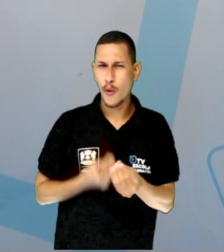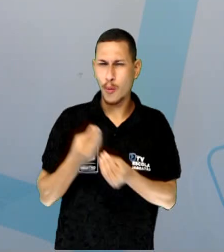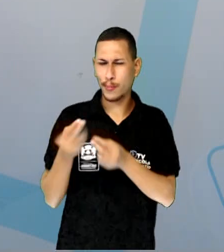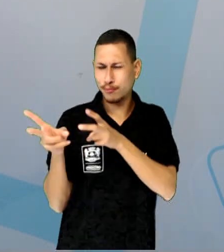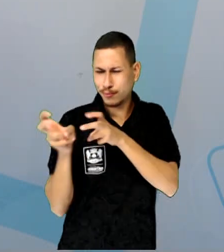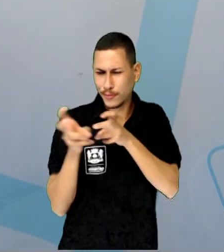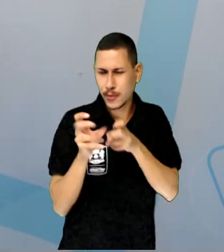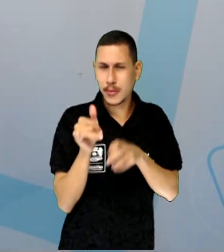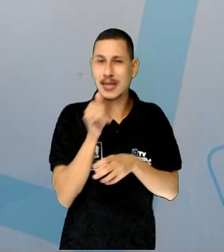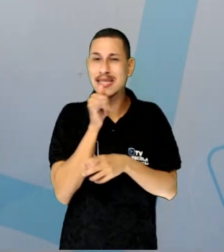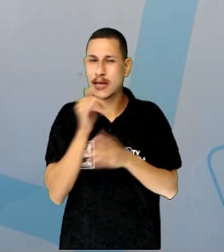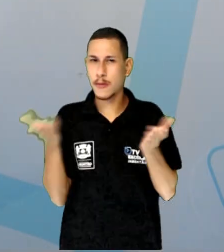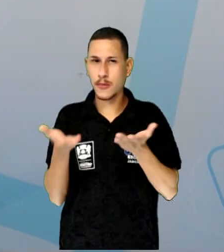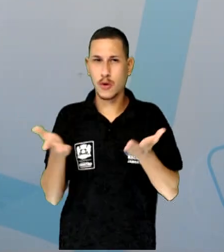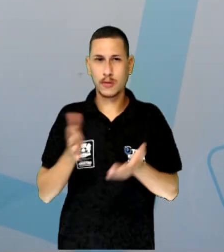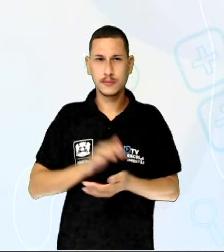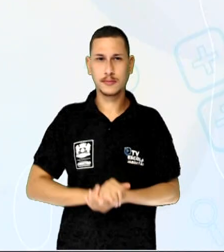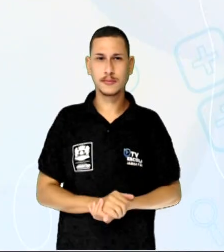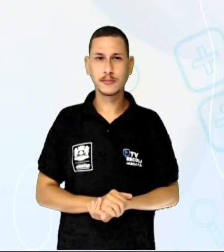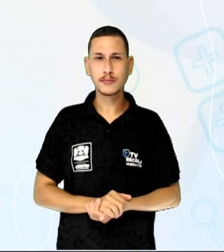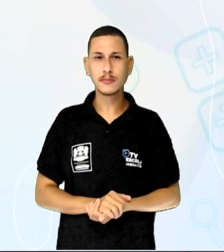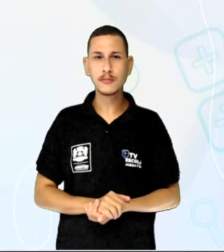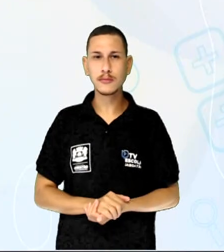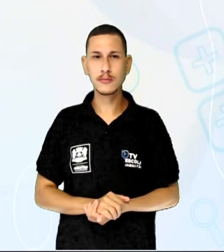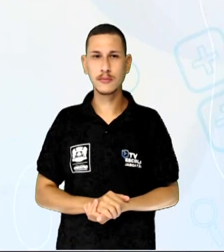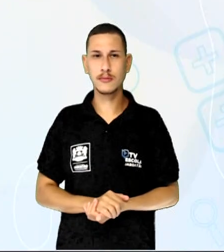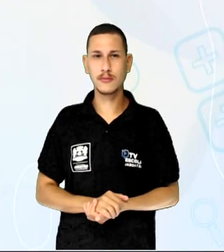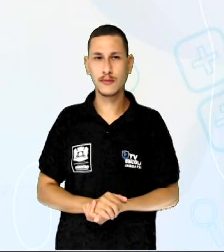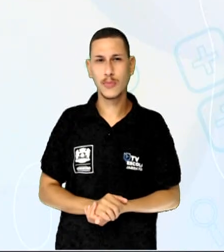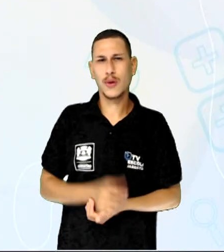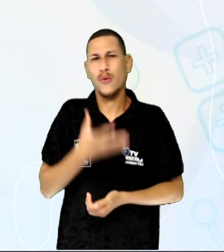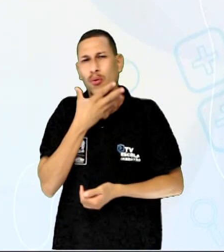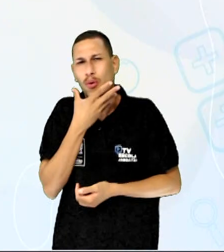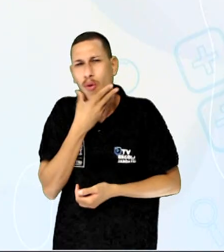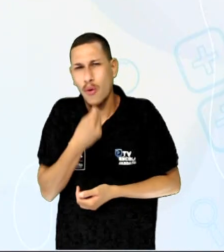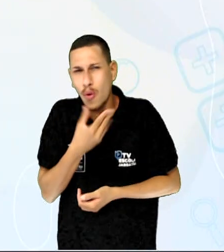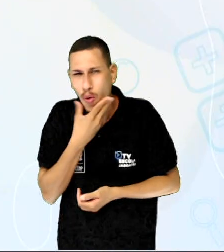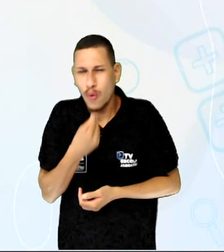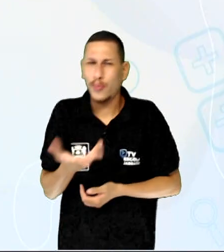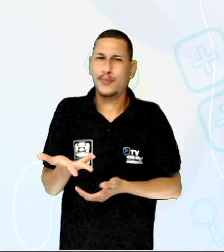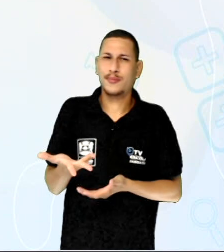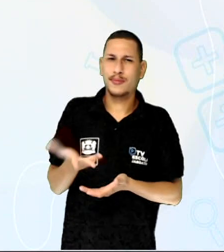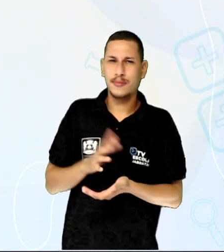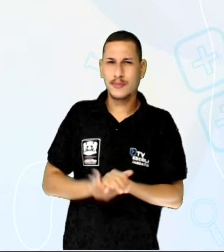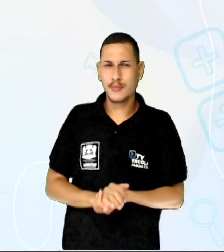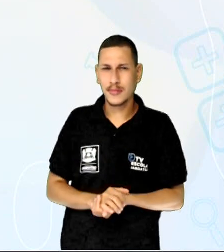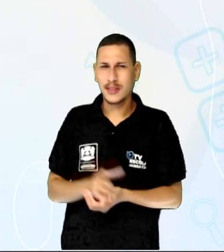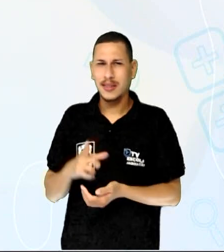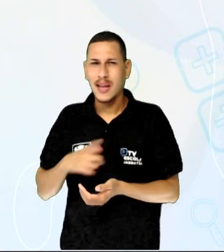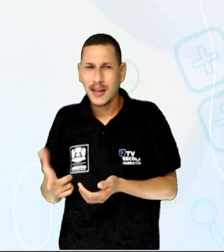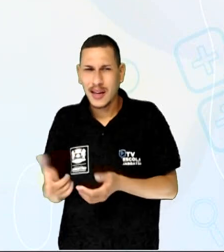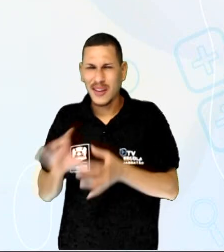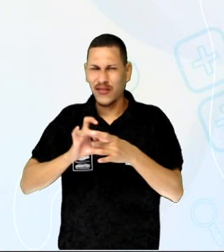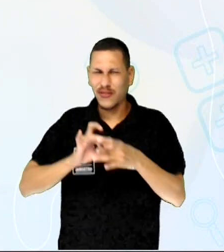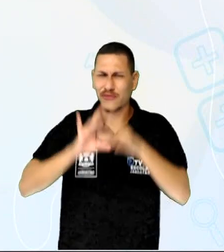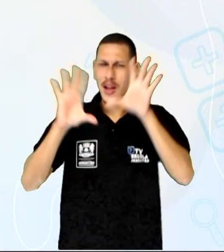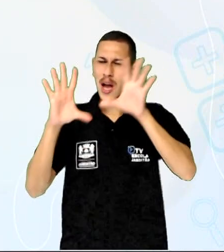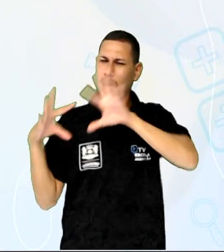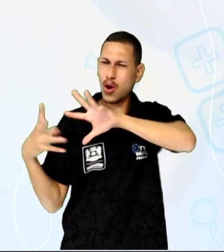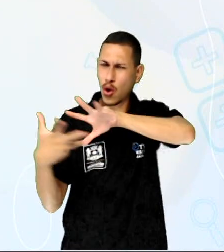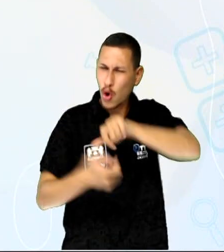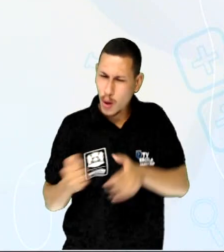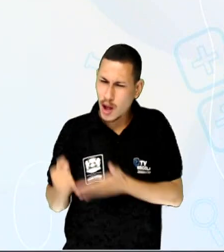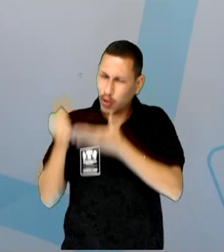no próximo exemplo. Dá uma olhada na tela. If he were free, he would help you.